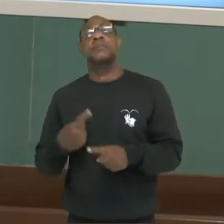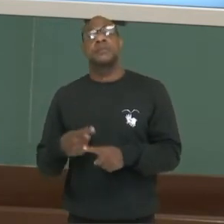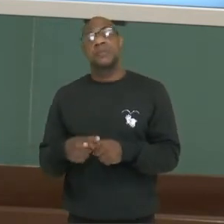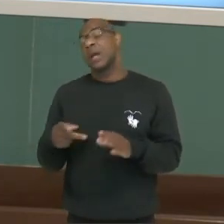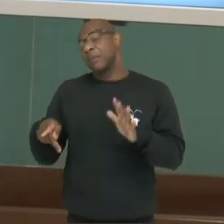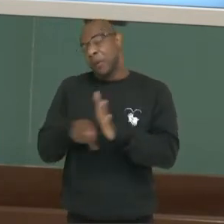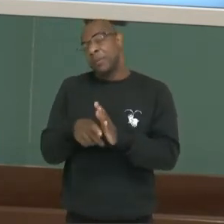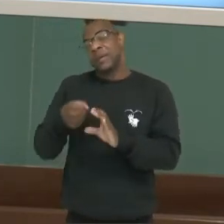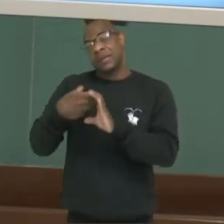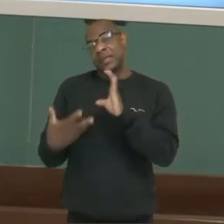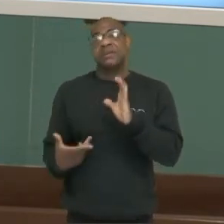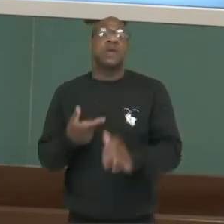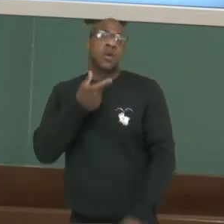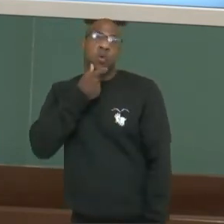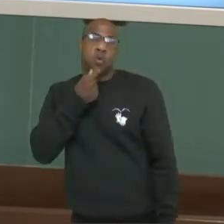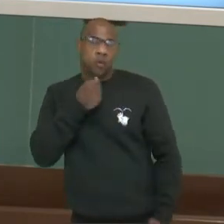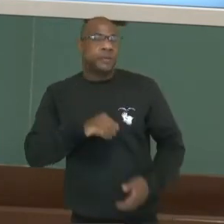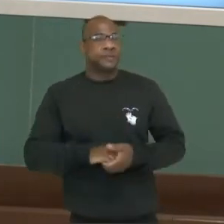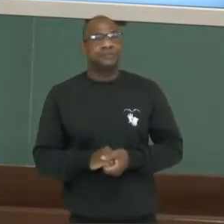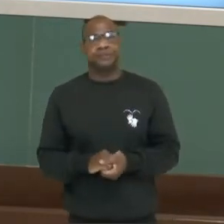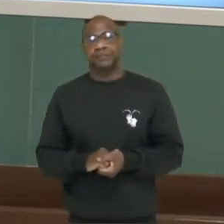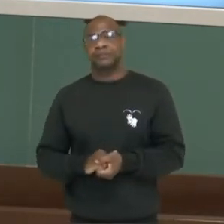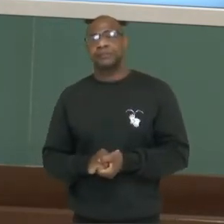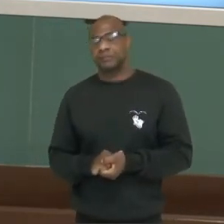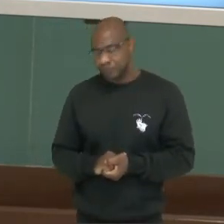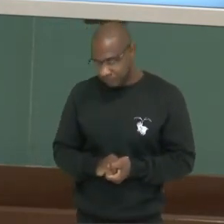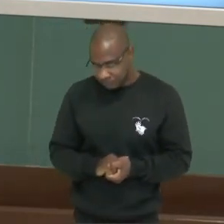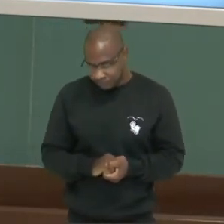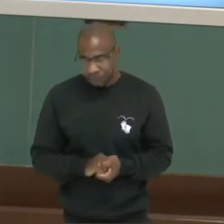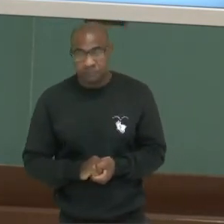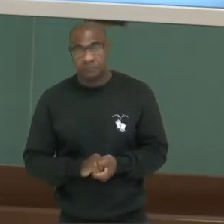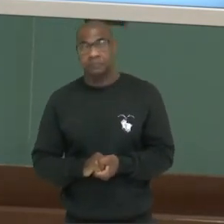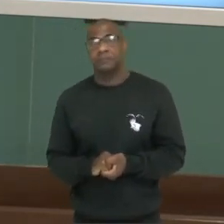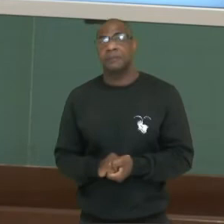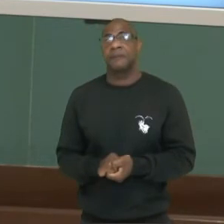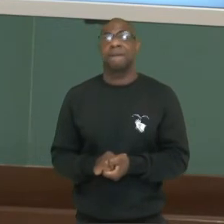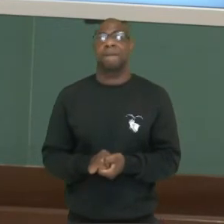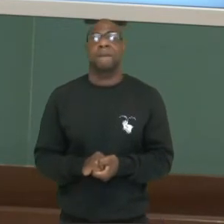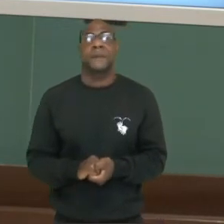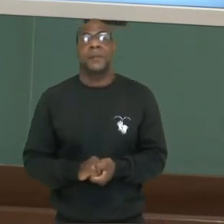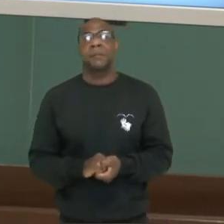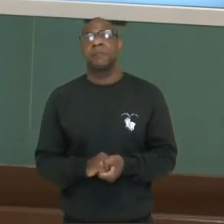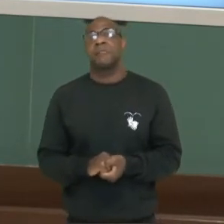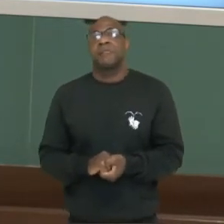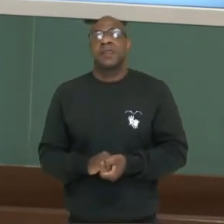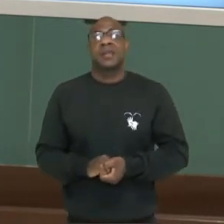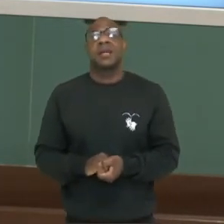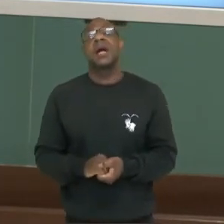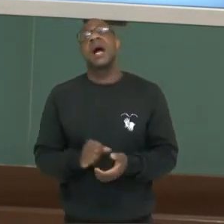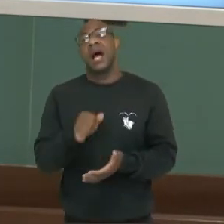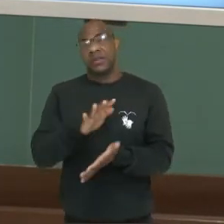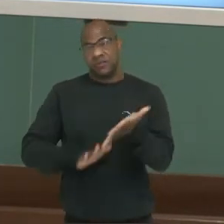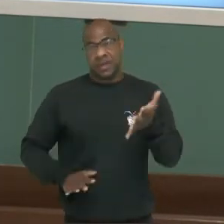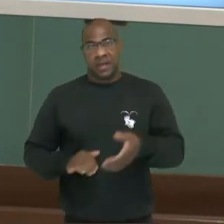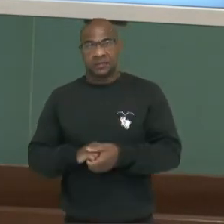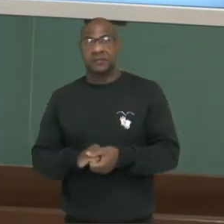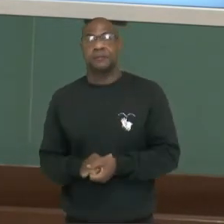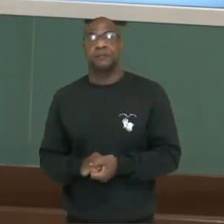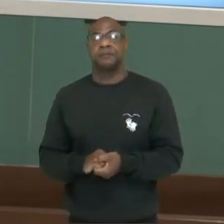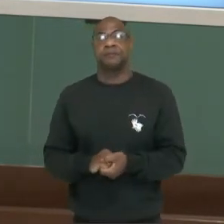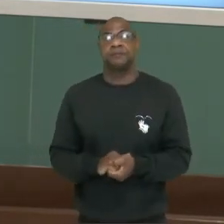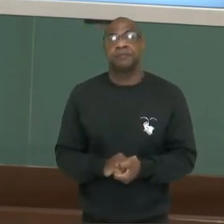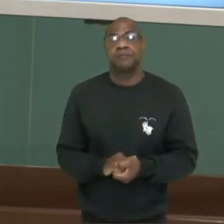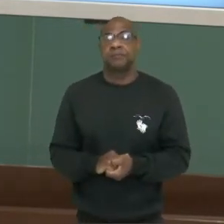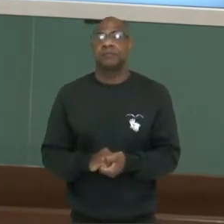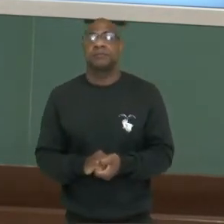uma característica sexual secundária, né, deles. Vamos para mais uma atividade.